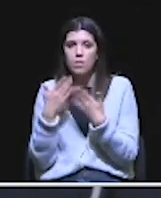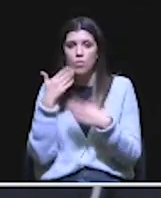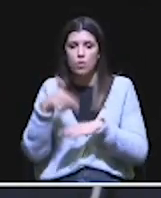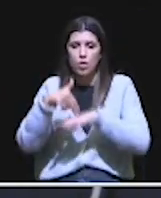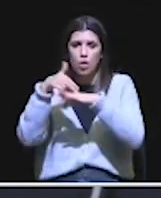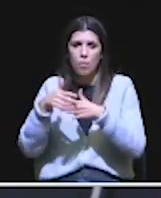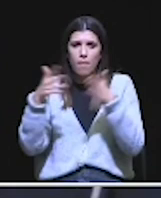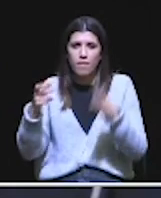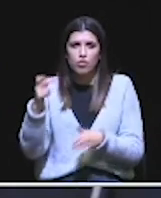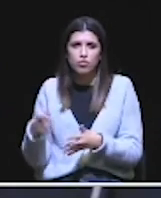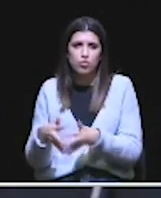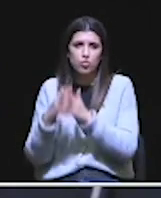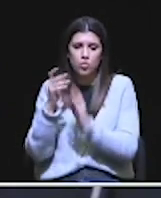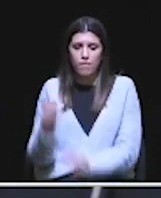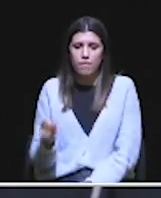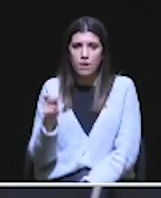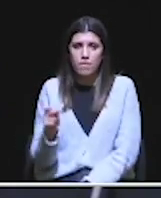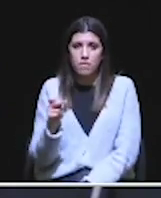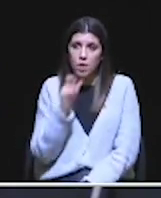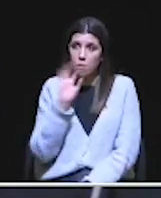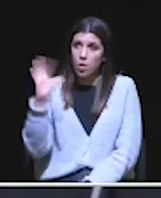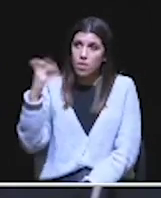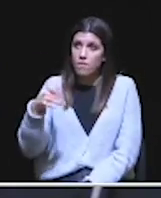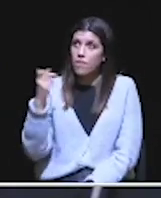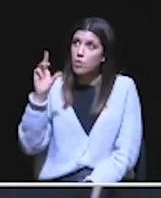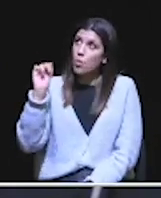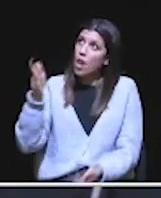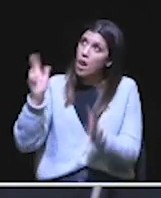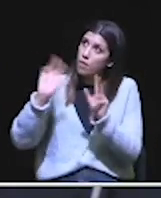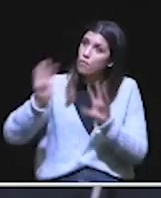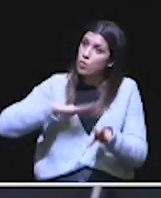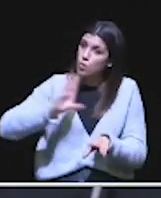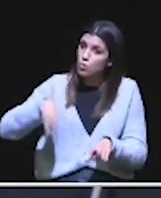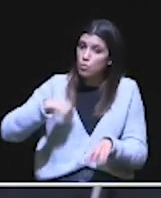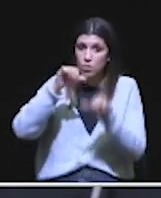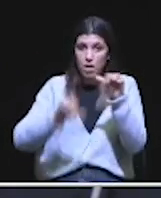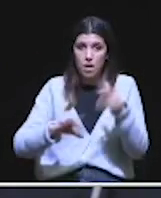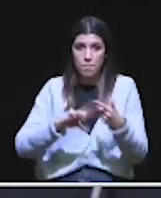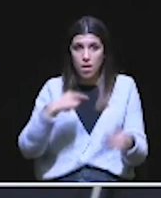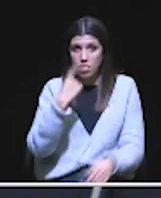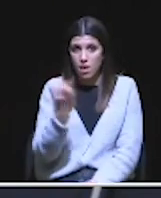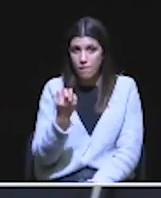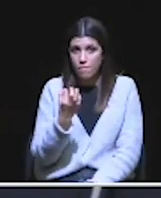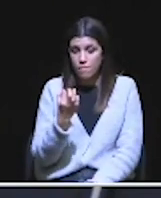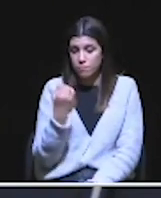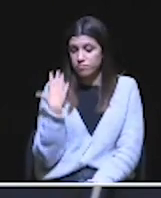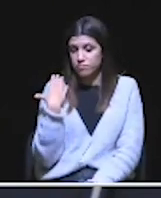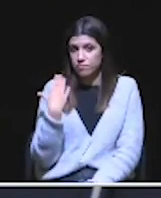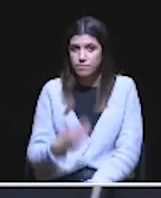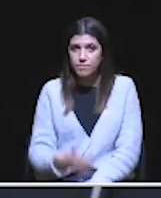com uma estrutura definitiva que servirá para os maiores eventos ao ar livre do mundo, nas palavras da Câmara Municipal de Lisboa, ainda há uns